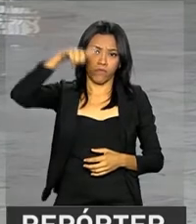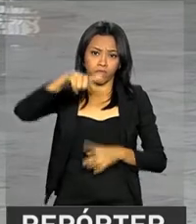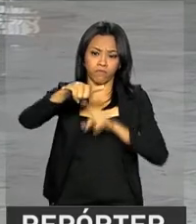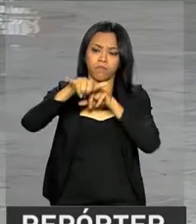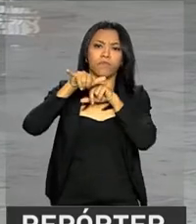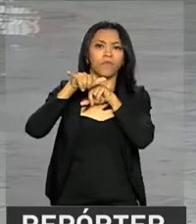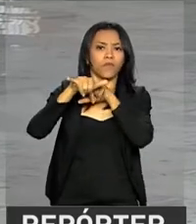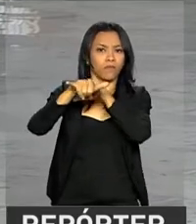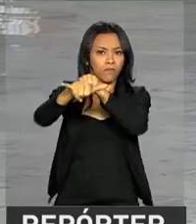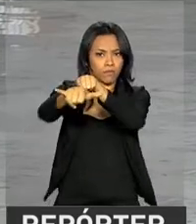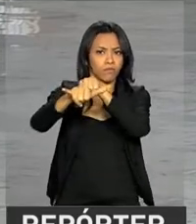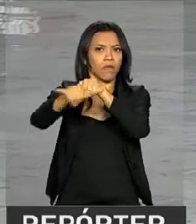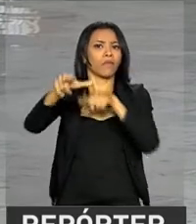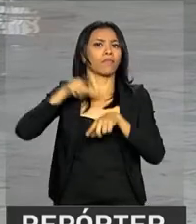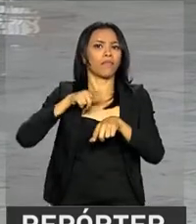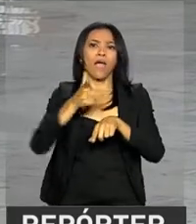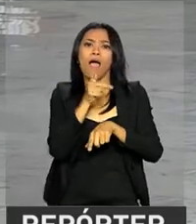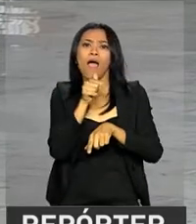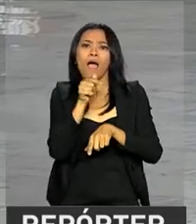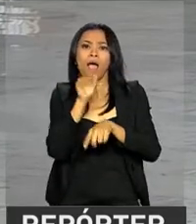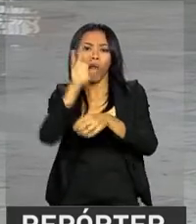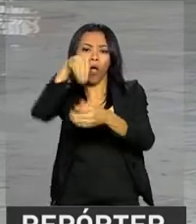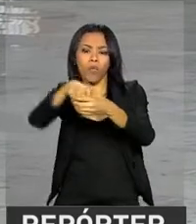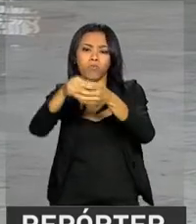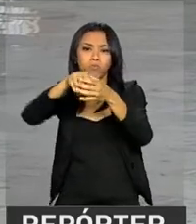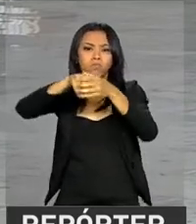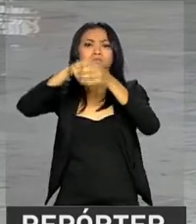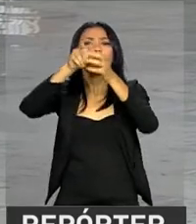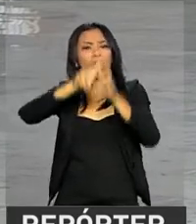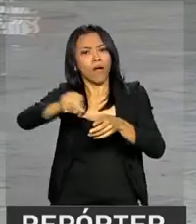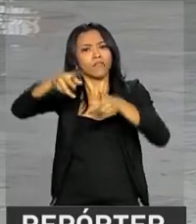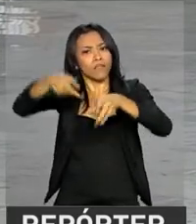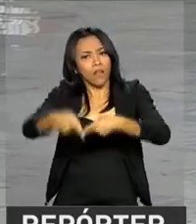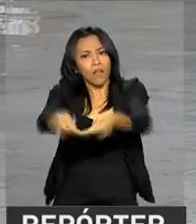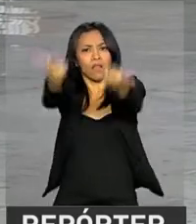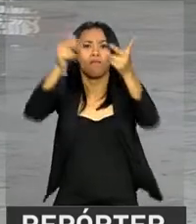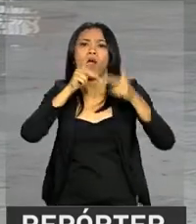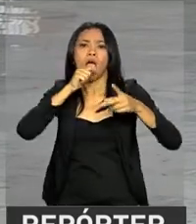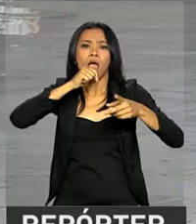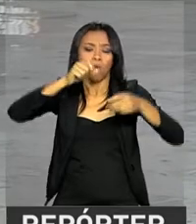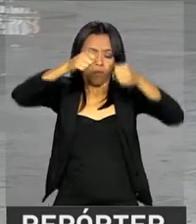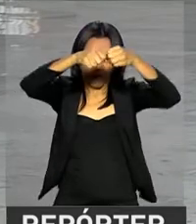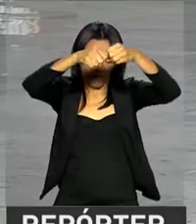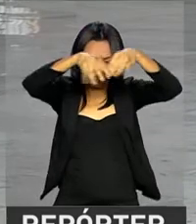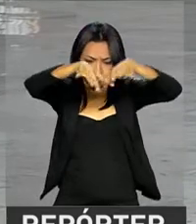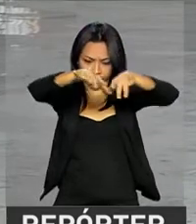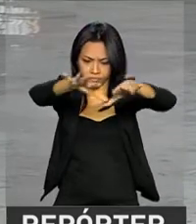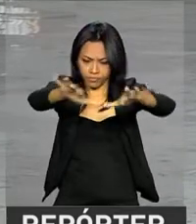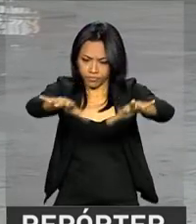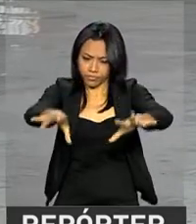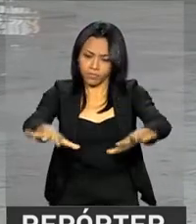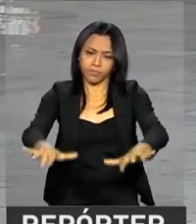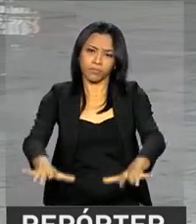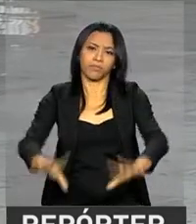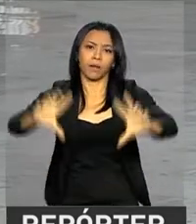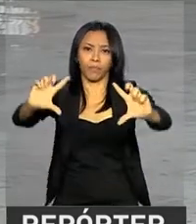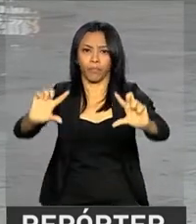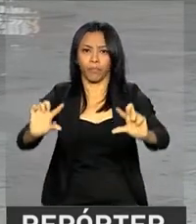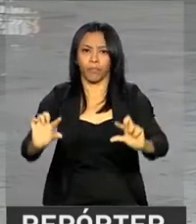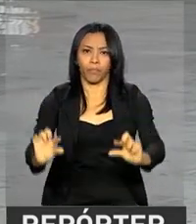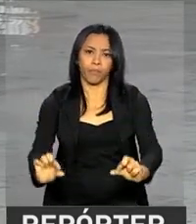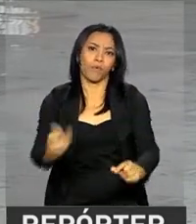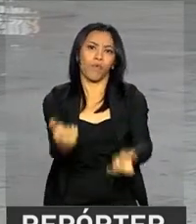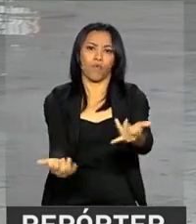C-130, equipado com tanque de água, vai ser empregado no combate ao fogo. De acordo com o Instituto Chico